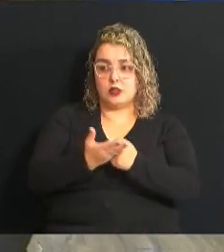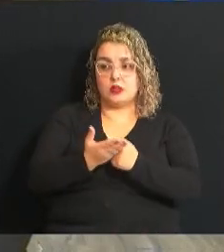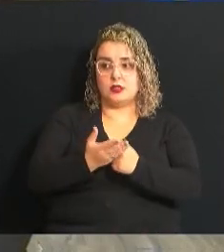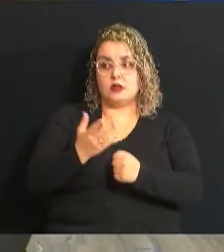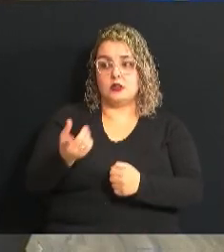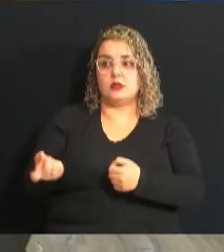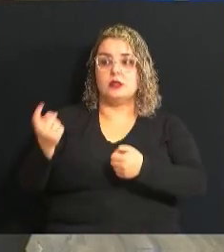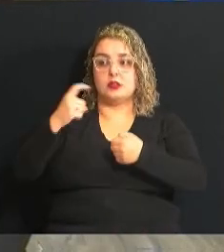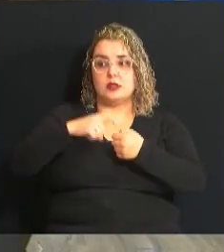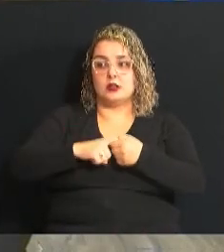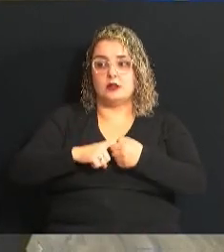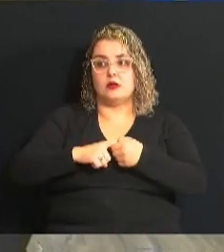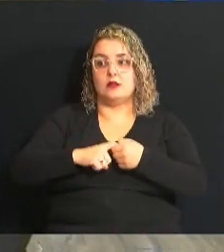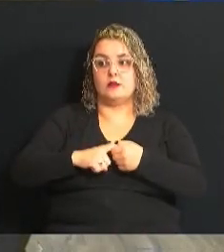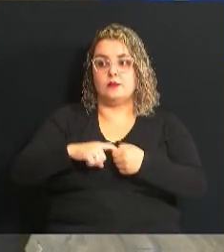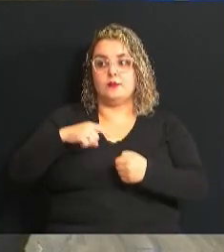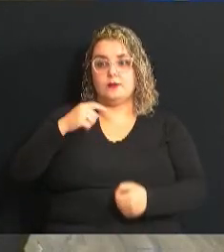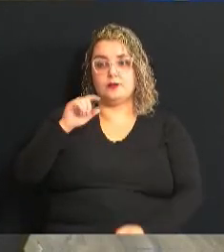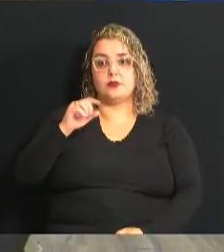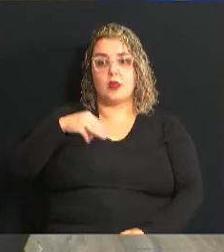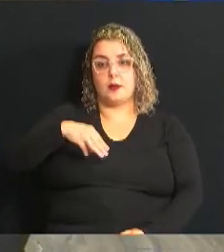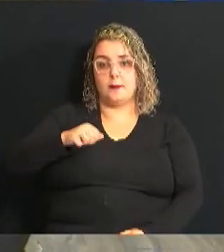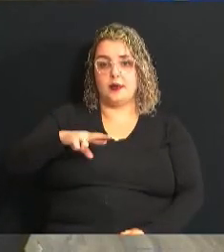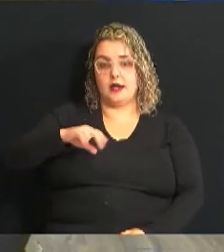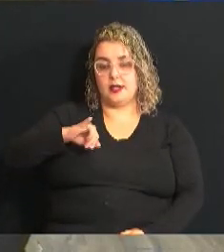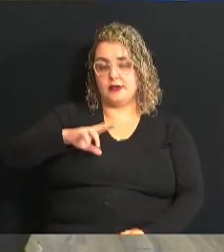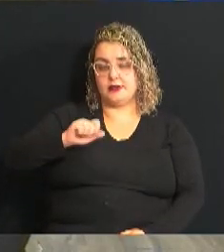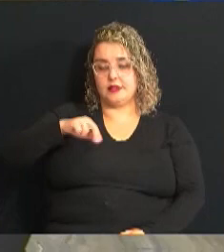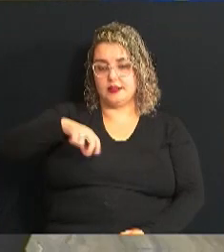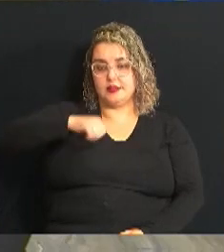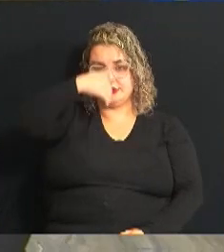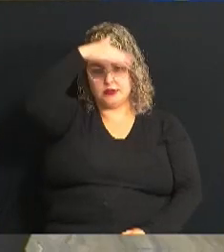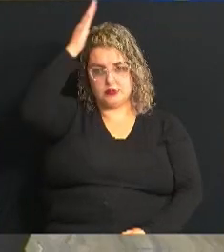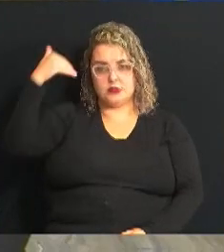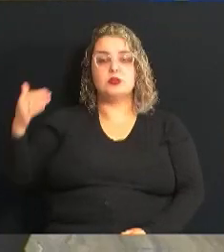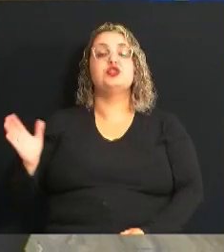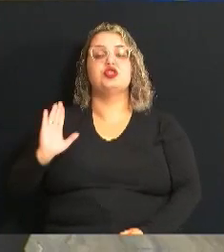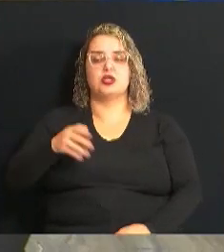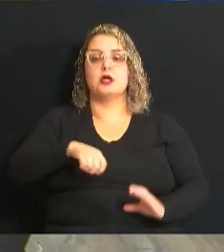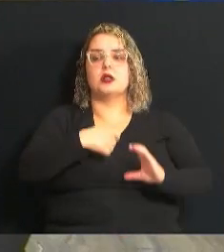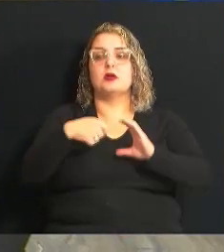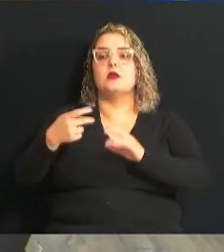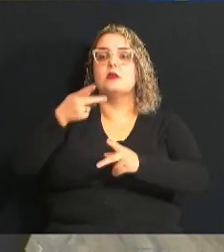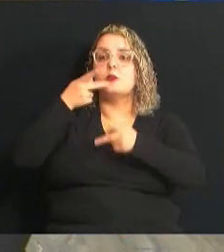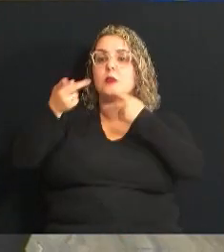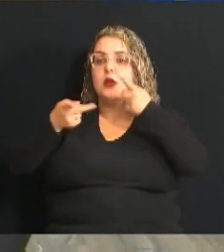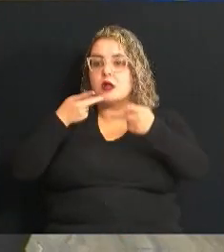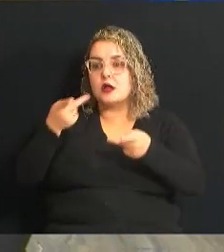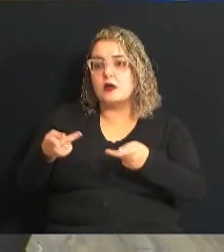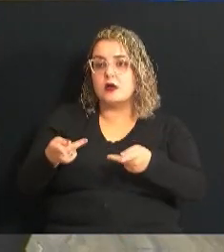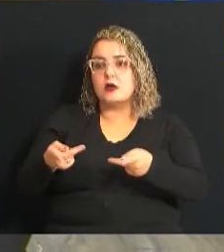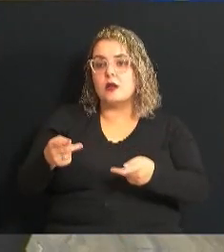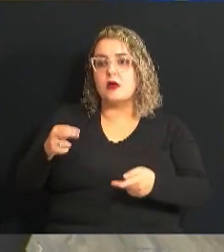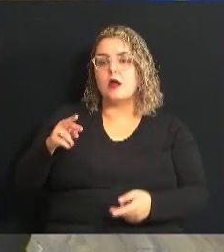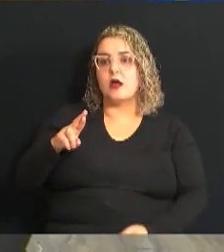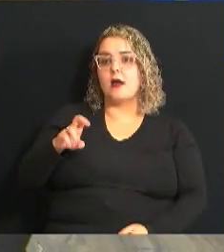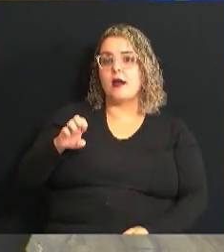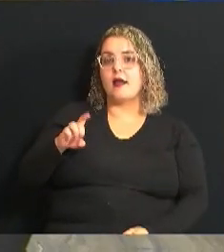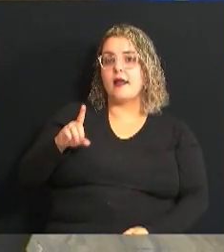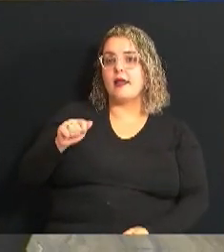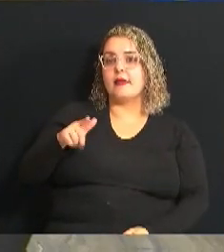na volta a Mariana Meira já está aqui nos nossos estúdios e ela vai falar sobre redação com